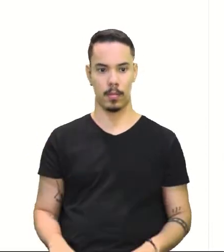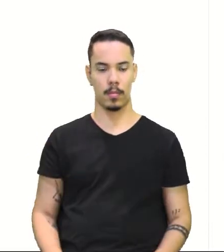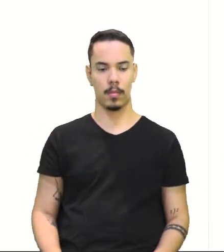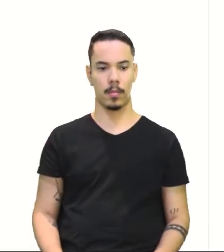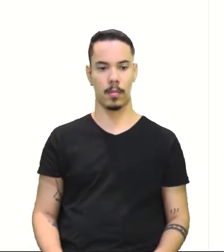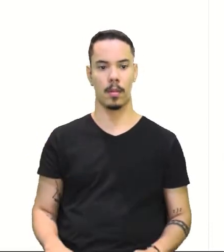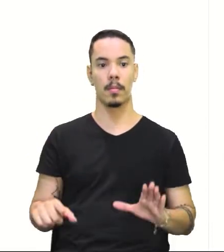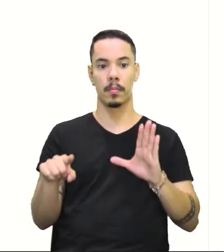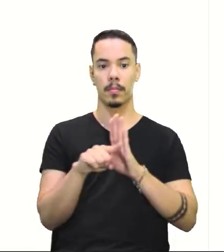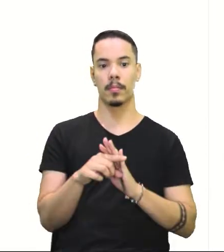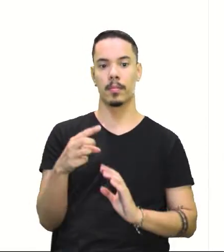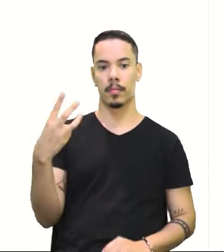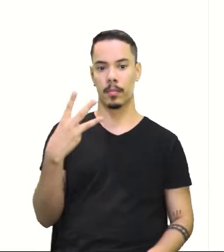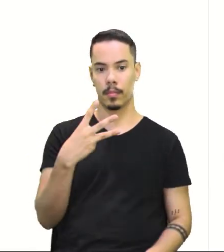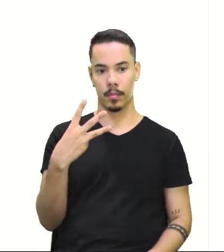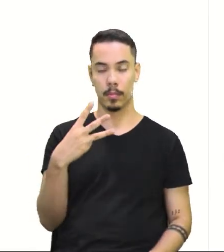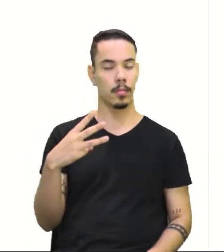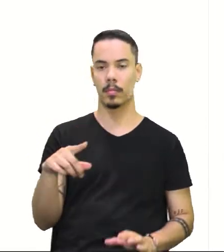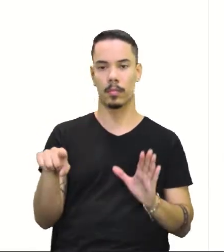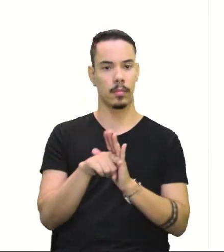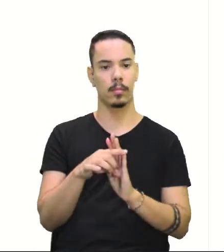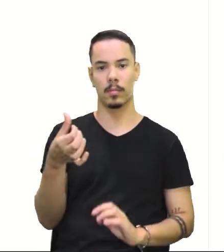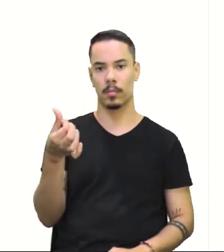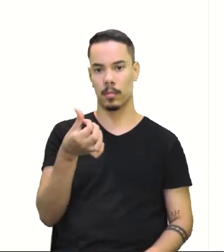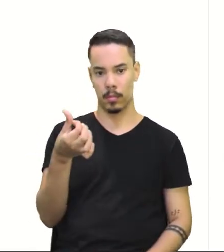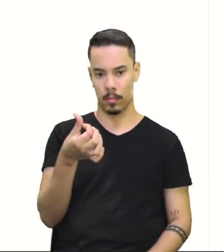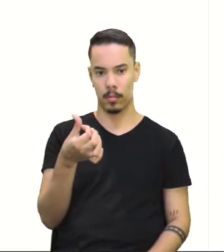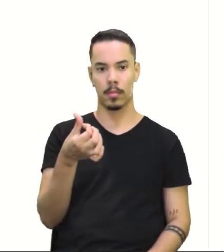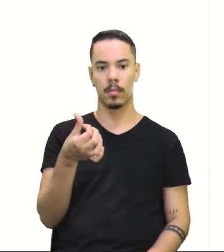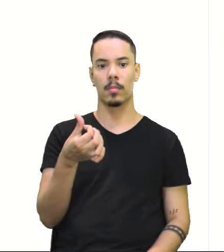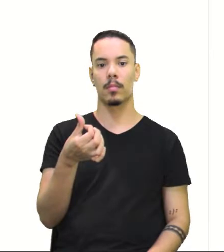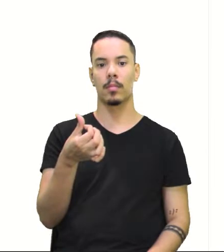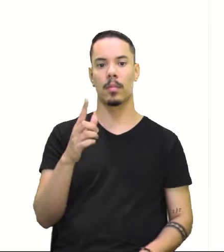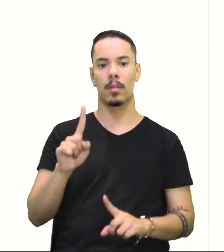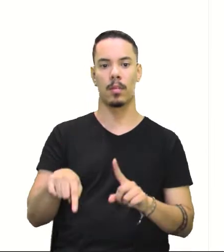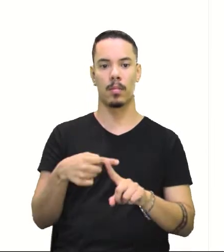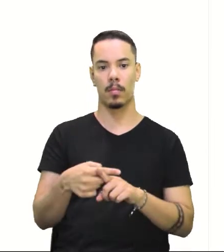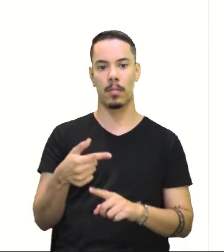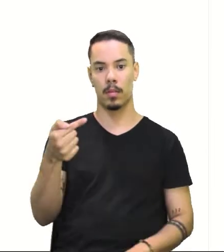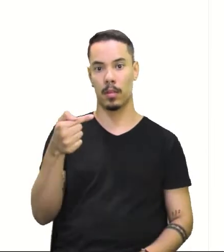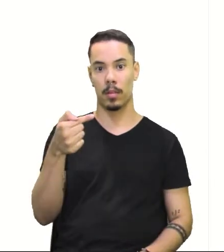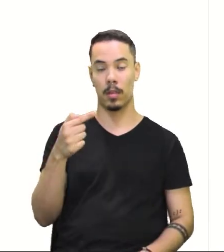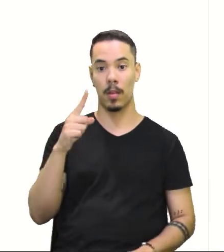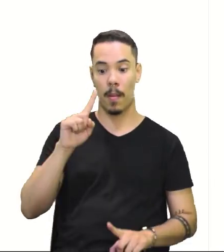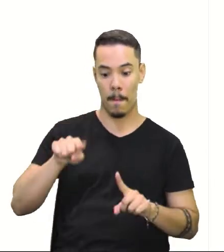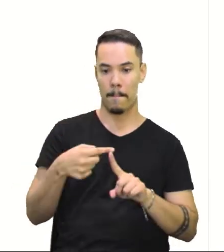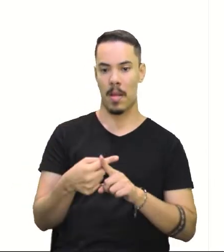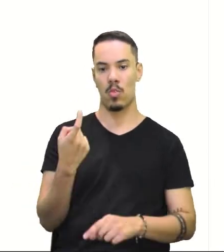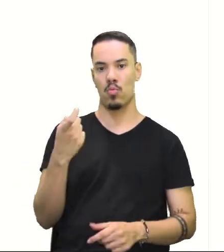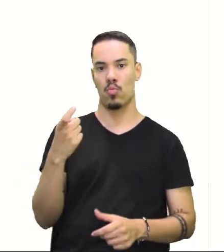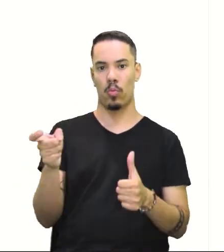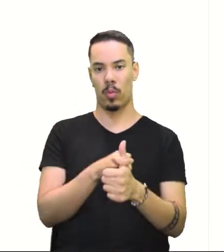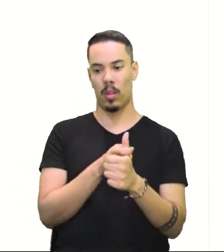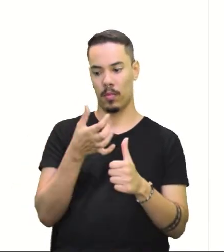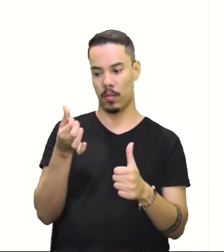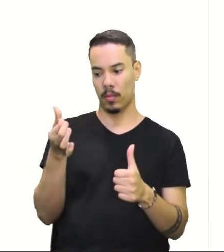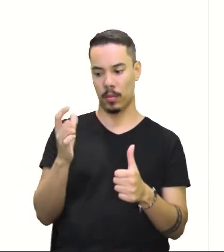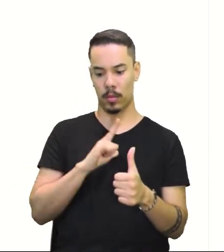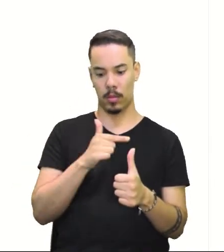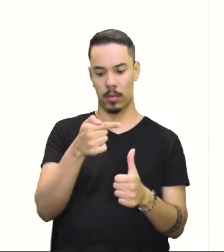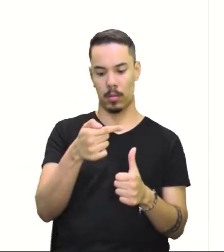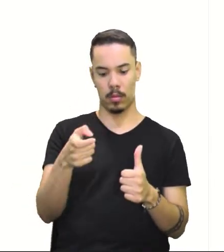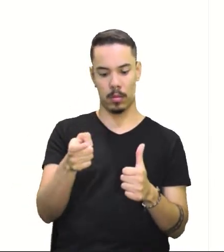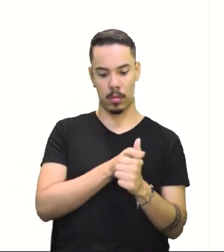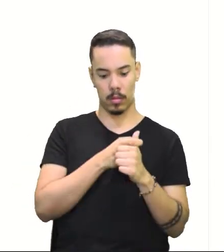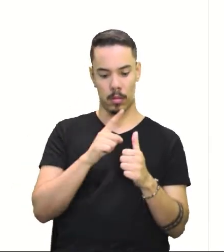Menos 6. Menos 6 com mais 7. Menos 1. Mais 1, né? Então eu estou devendo 6 e eu tenho 7. 2